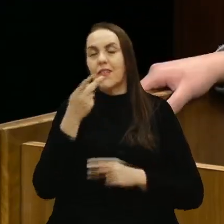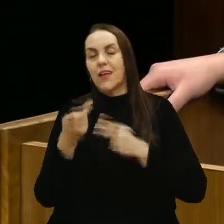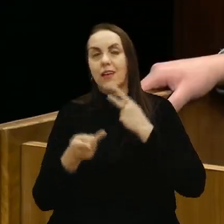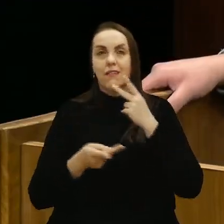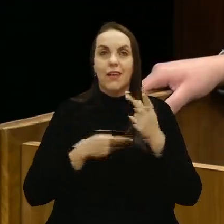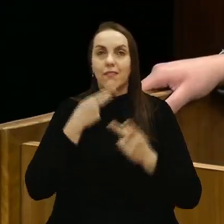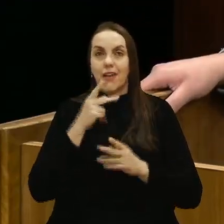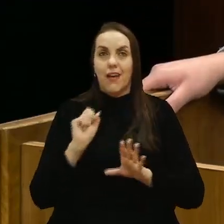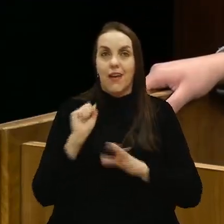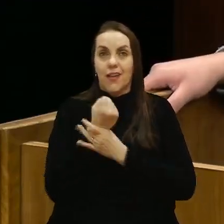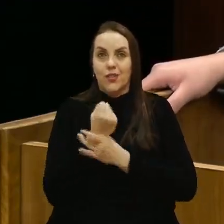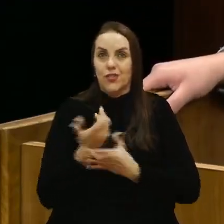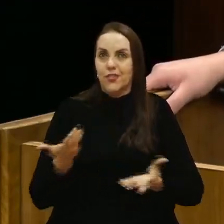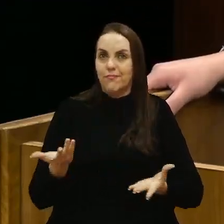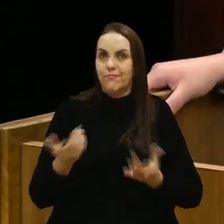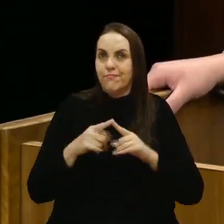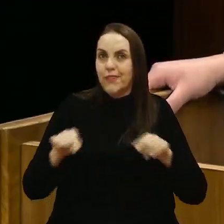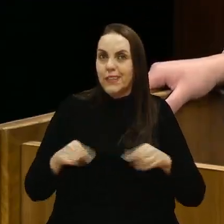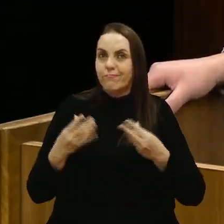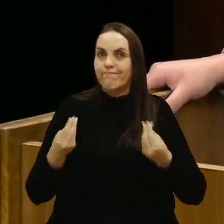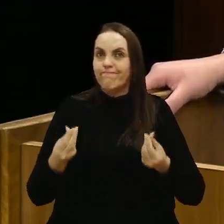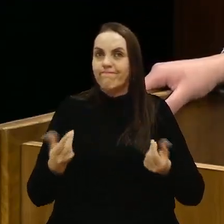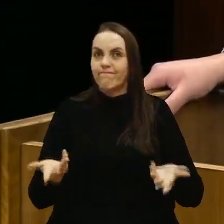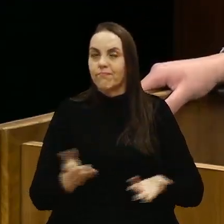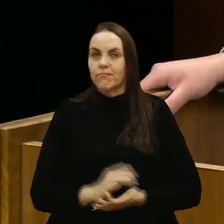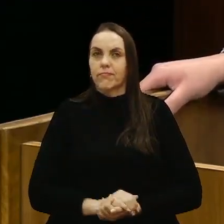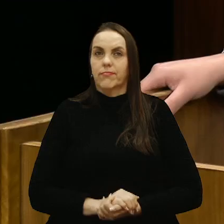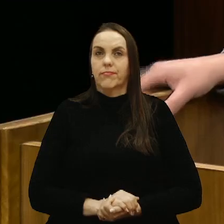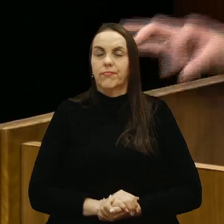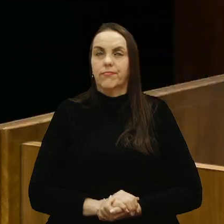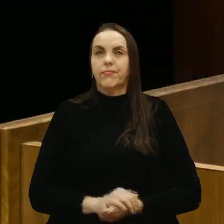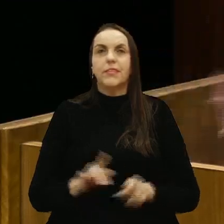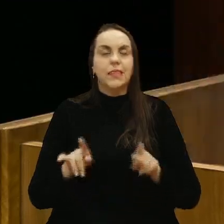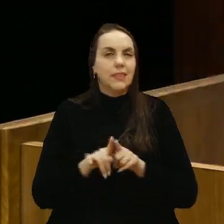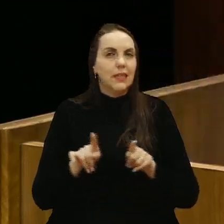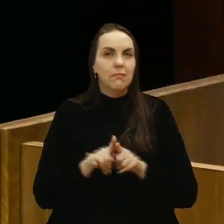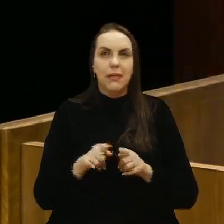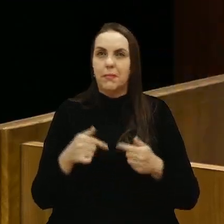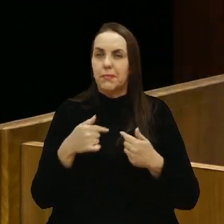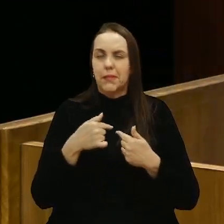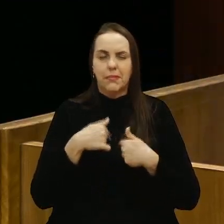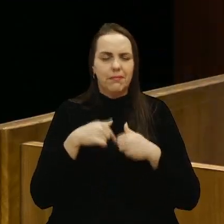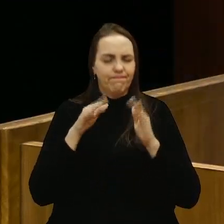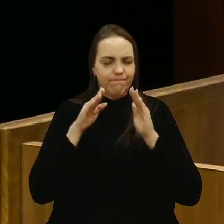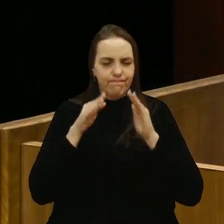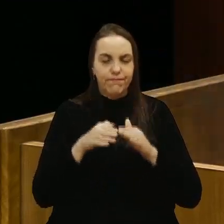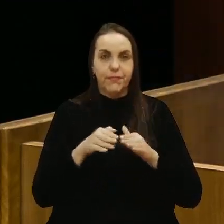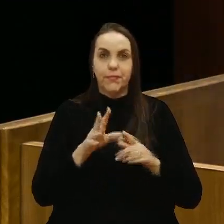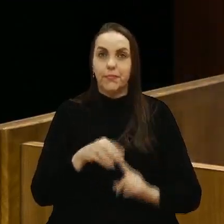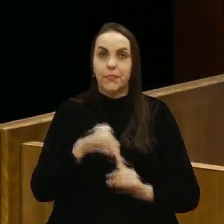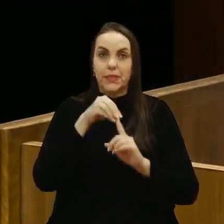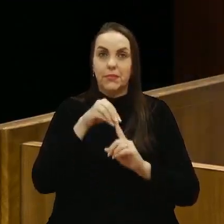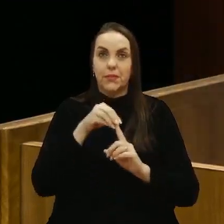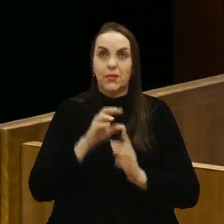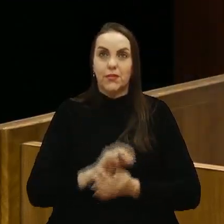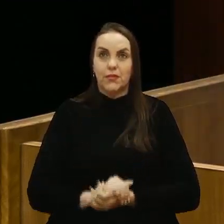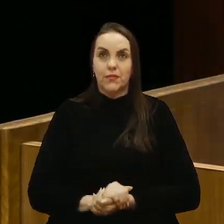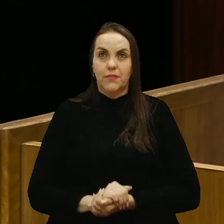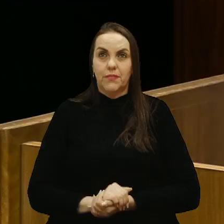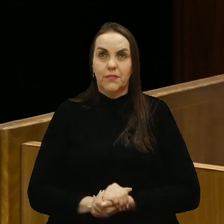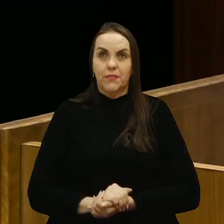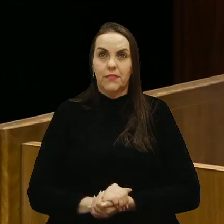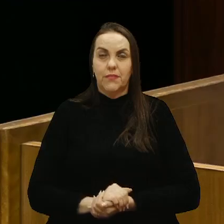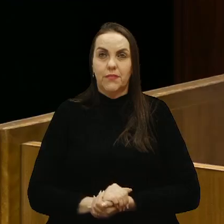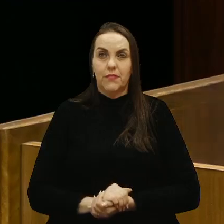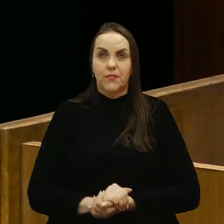que vai ser garantido. Outra questão que, para mim, é central. A